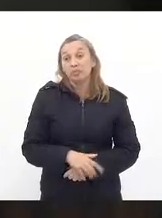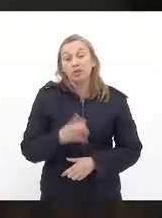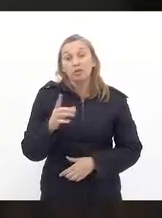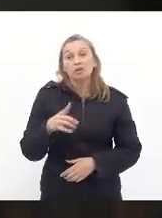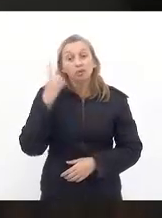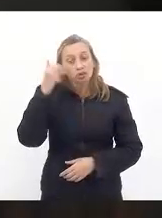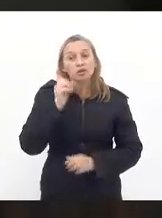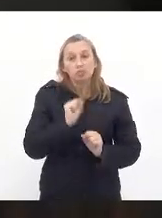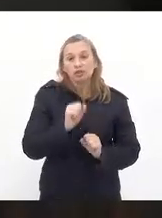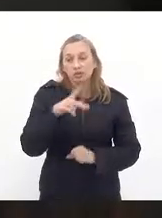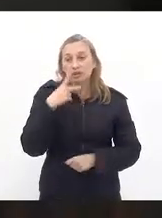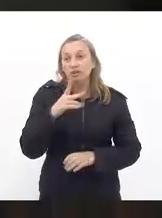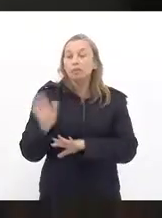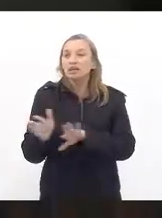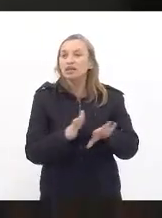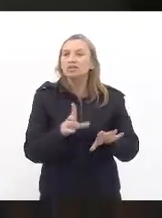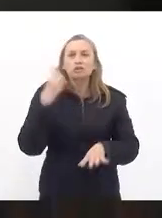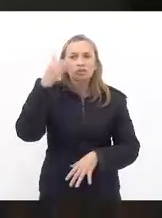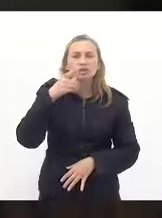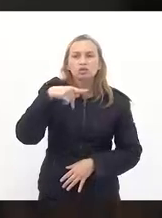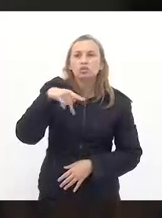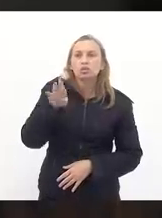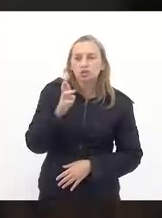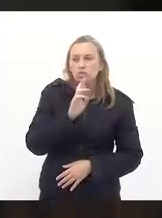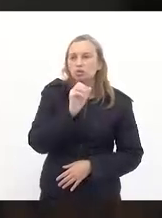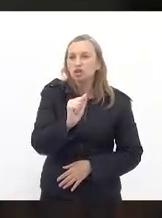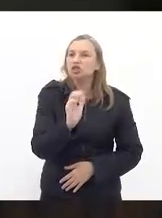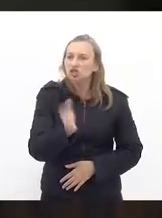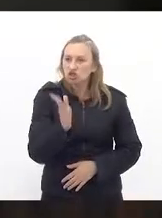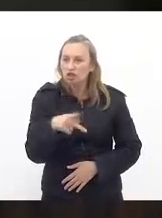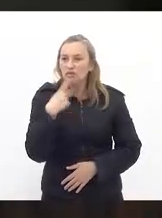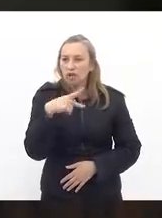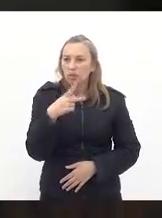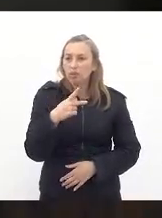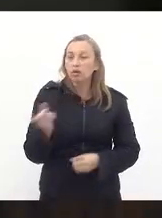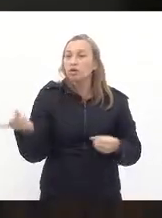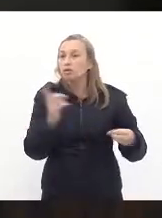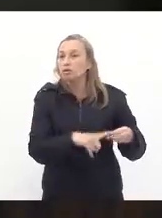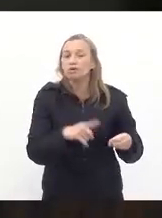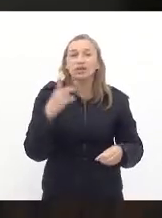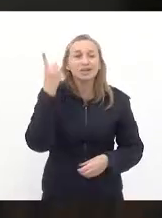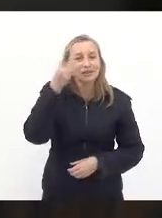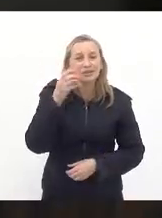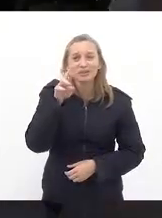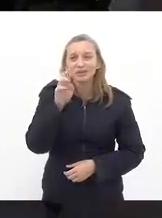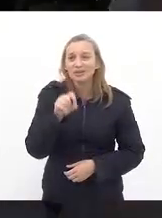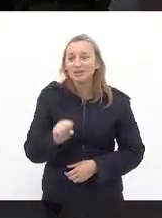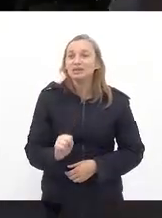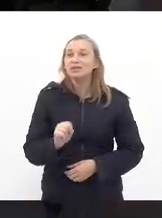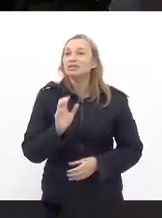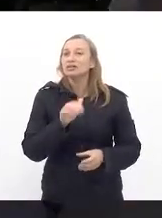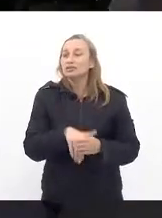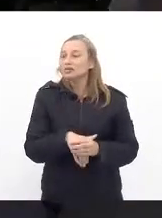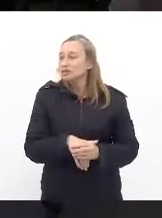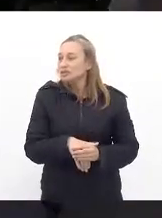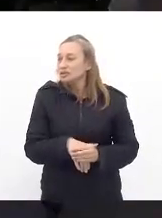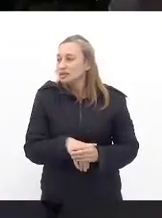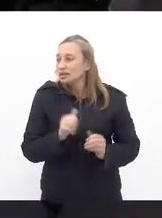deputado possa falar mas o deputado Rodrigo Amorim já participa voltou realizar o homem voltou